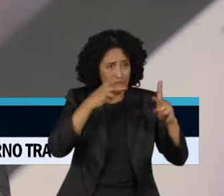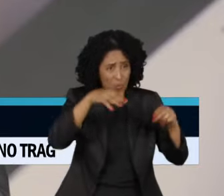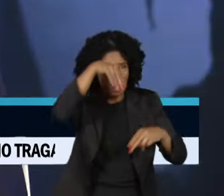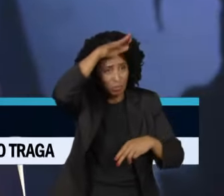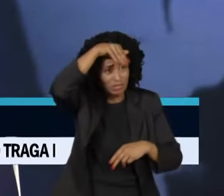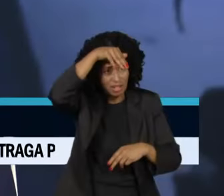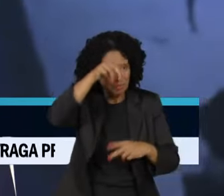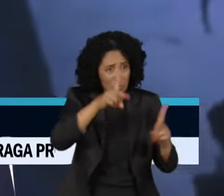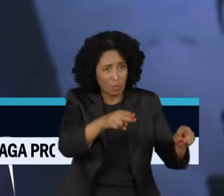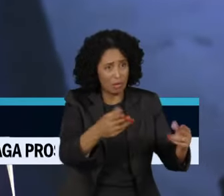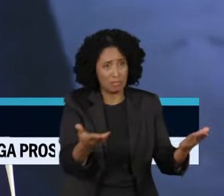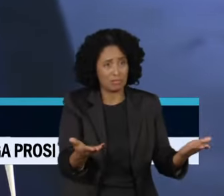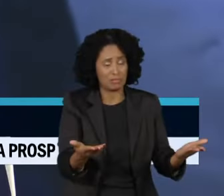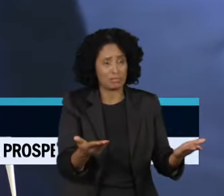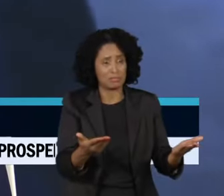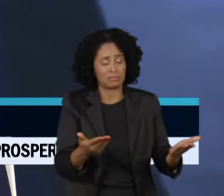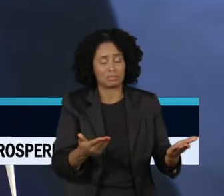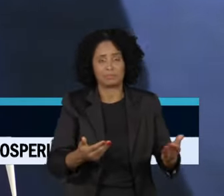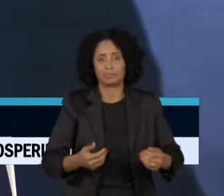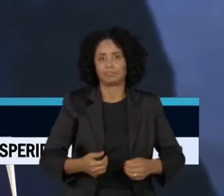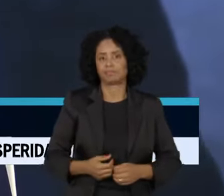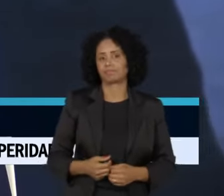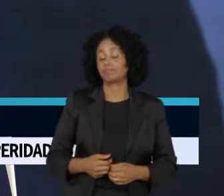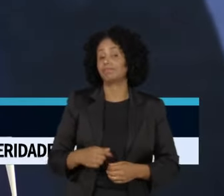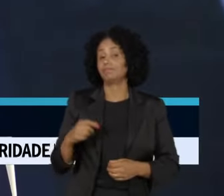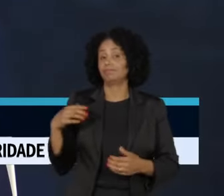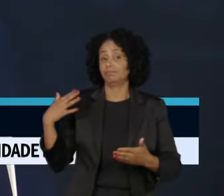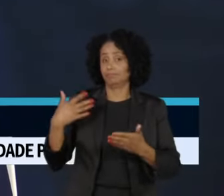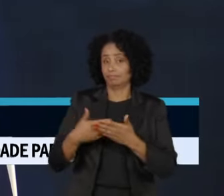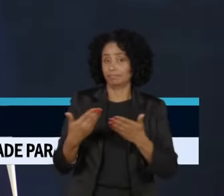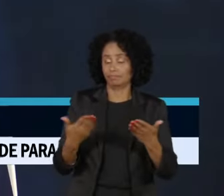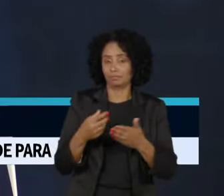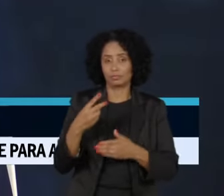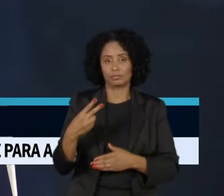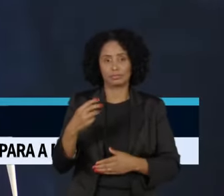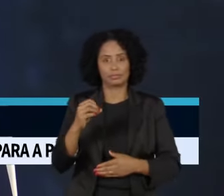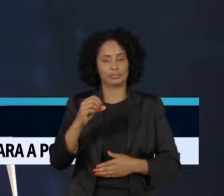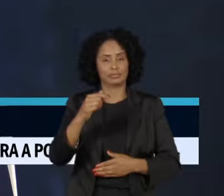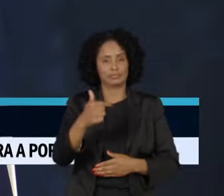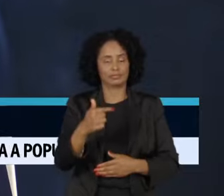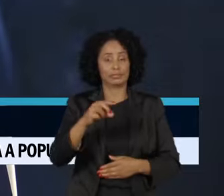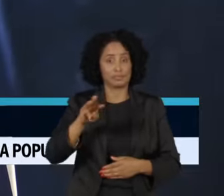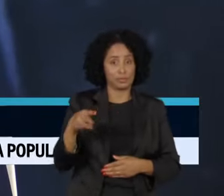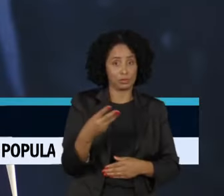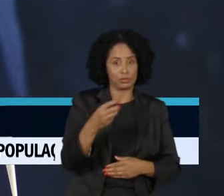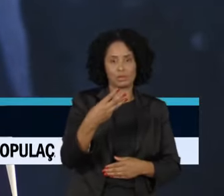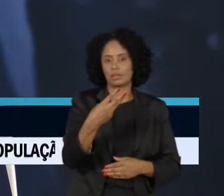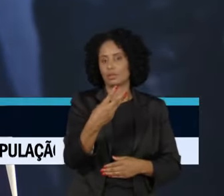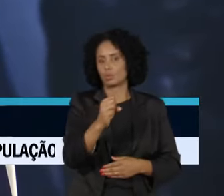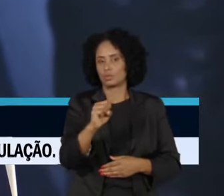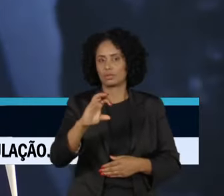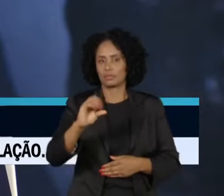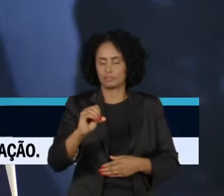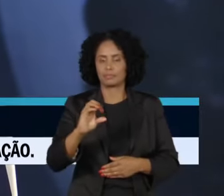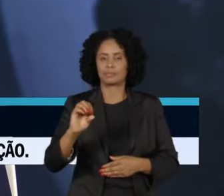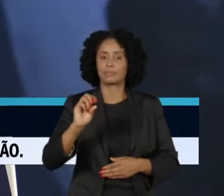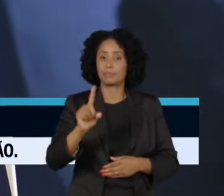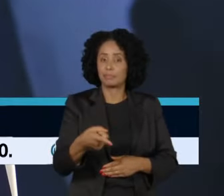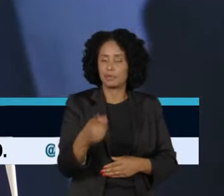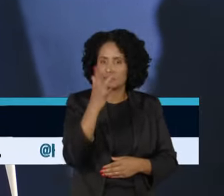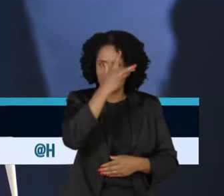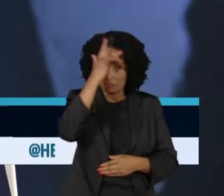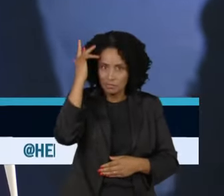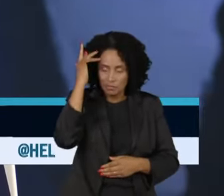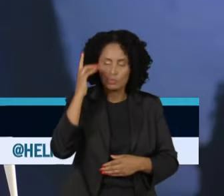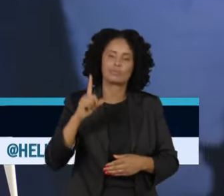céu. O Brasil tem 207 milhões e 800 mil habitantes. É o que mostra a prévia do Censo